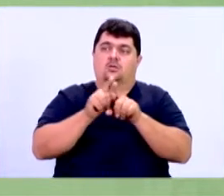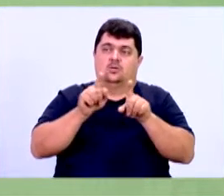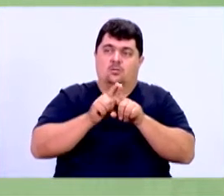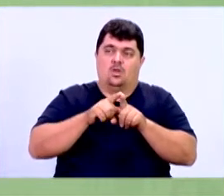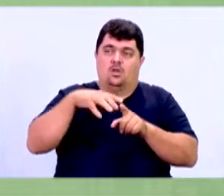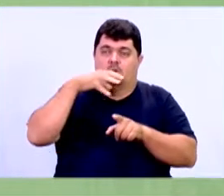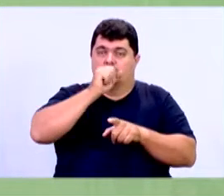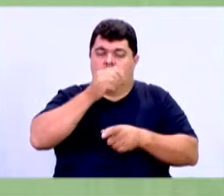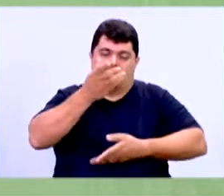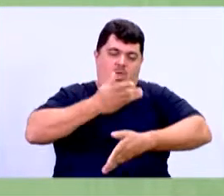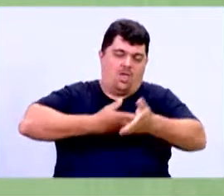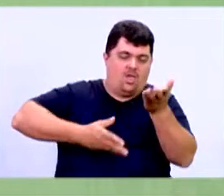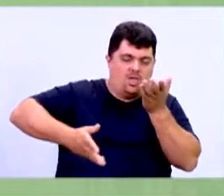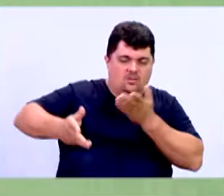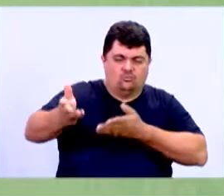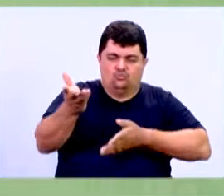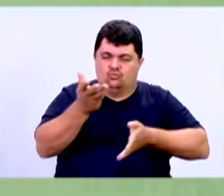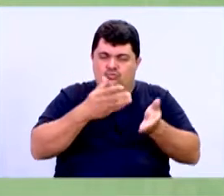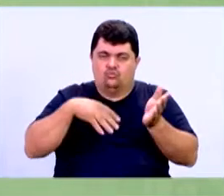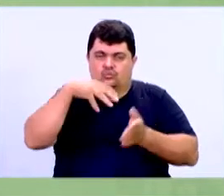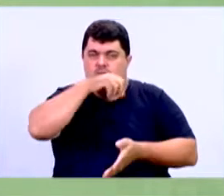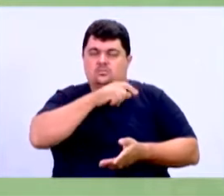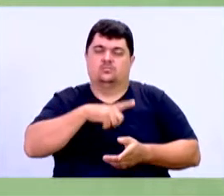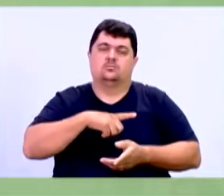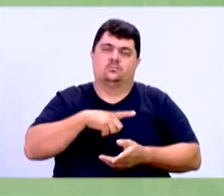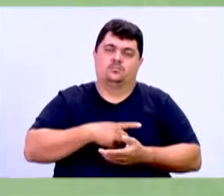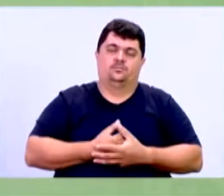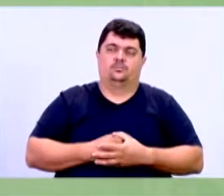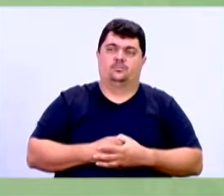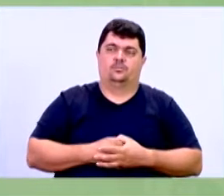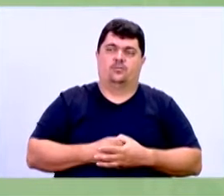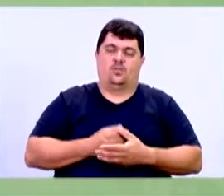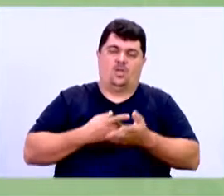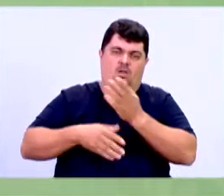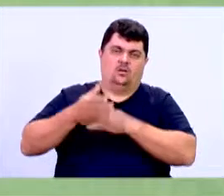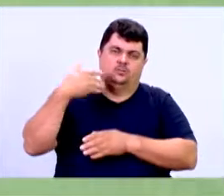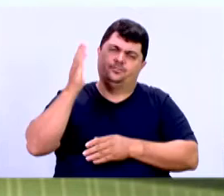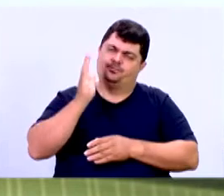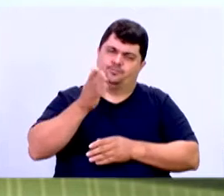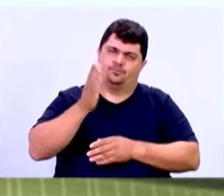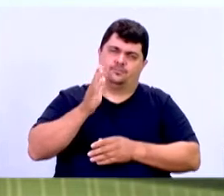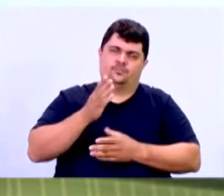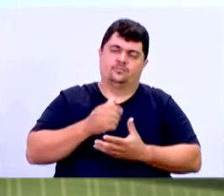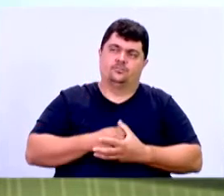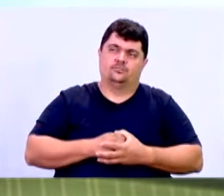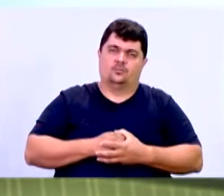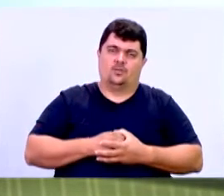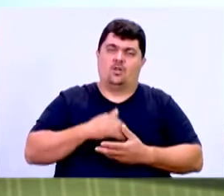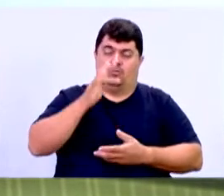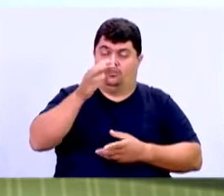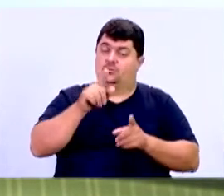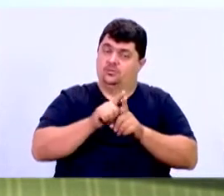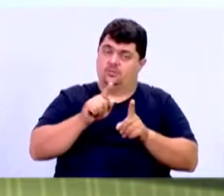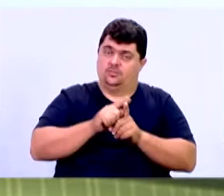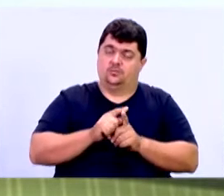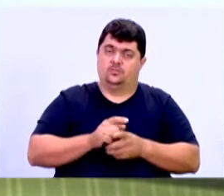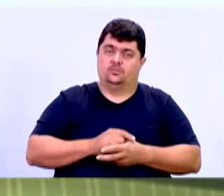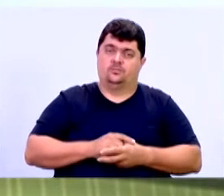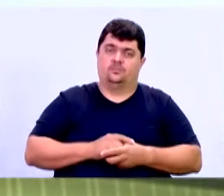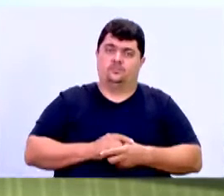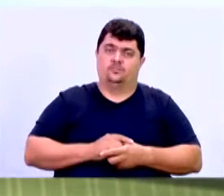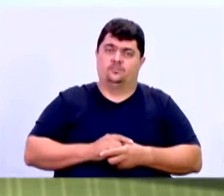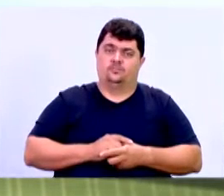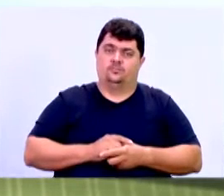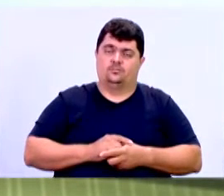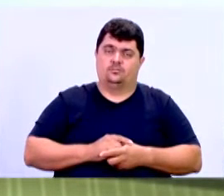proporcionam interatividade com o usuário. Então, lá atrás a gente viu, e na frente também você vai poder estar vendo, toda a